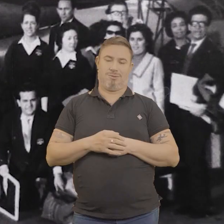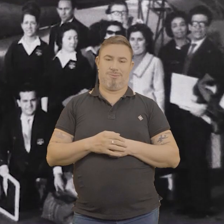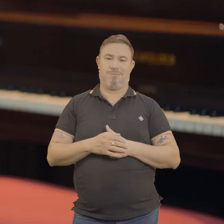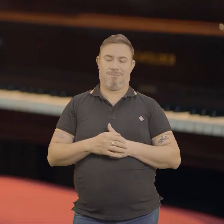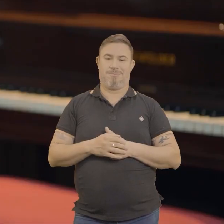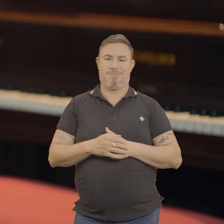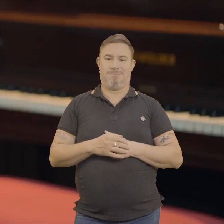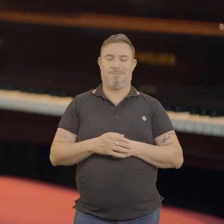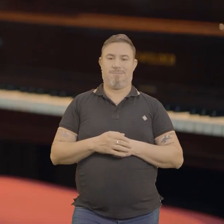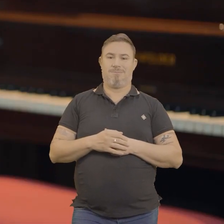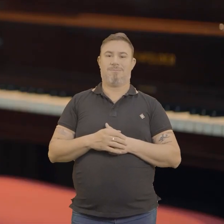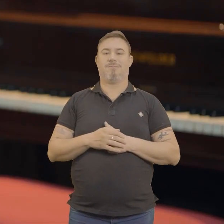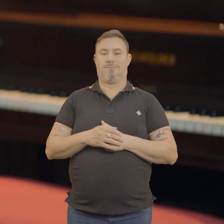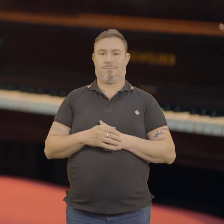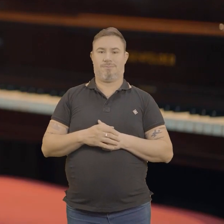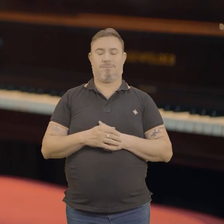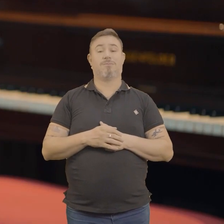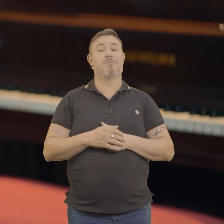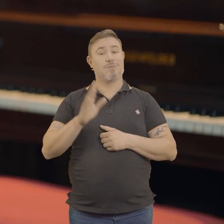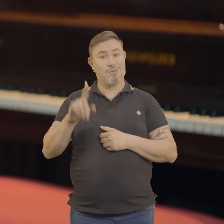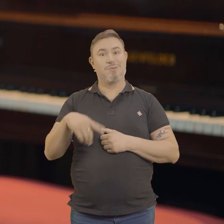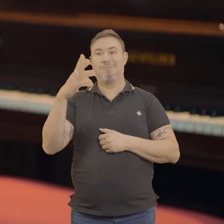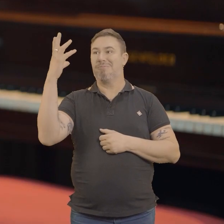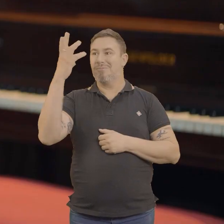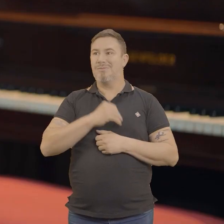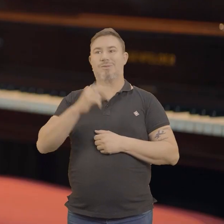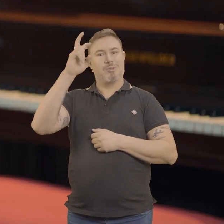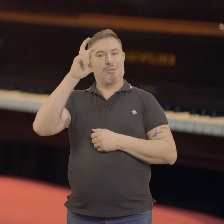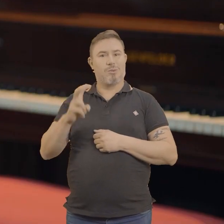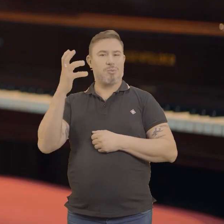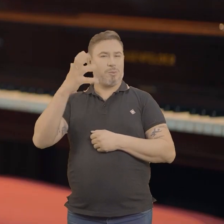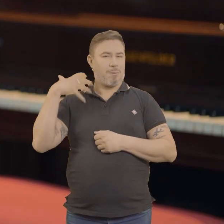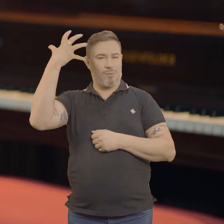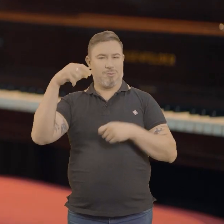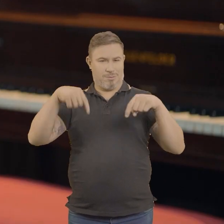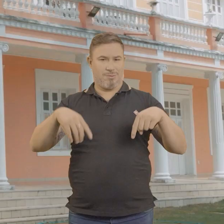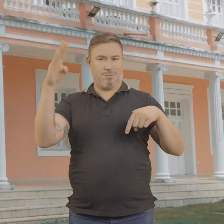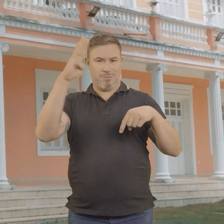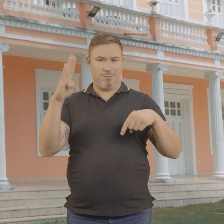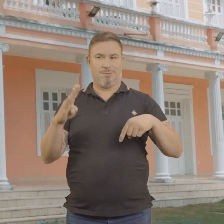Então, isso daí foi assim um momento muito bonito na cultura musical brasileira.